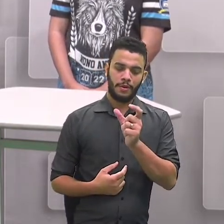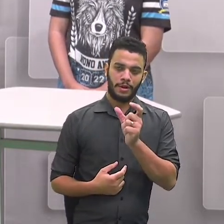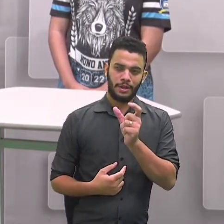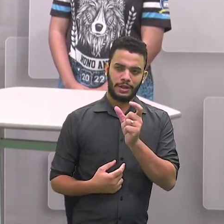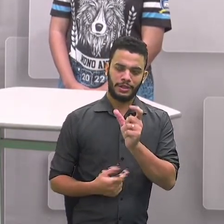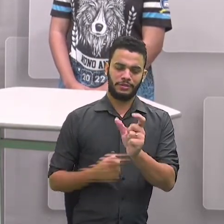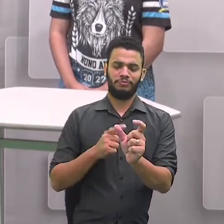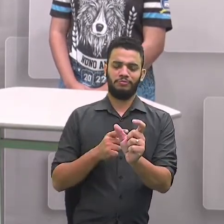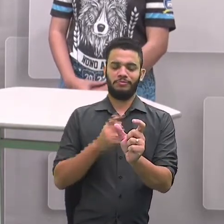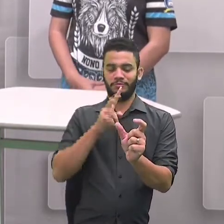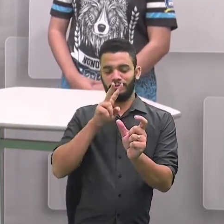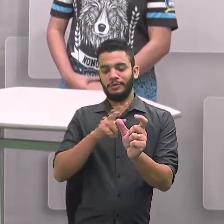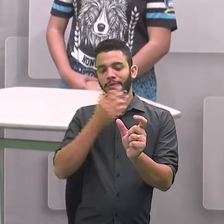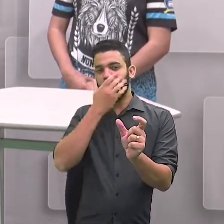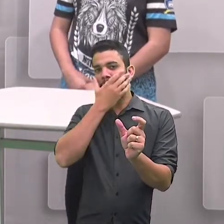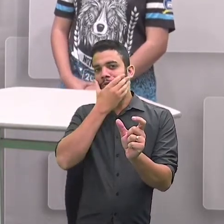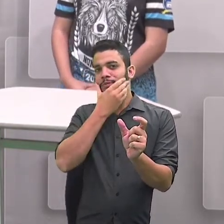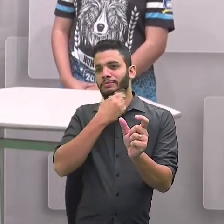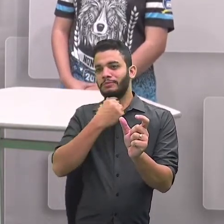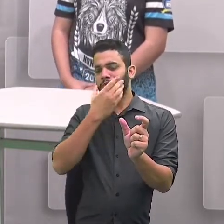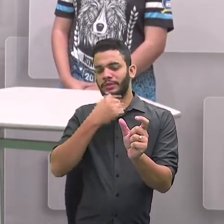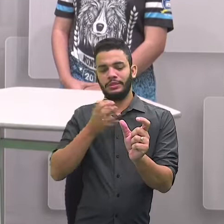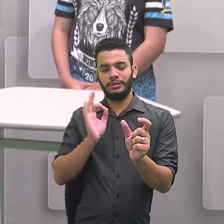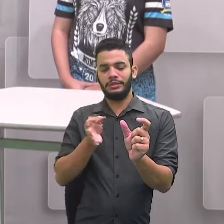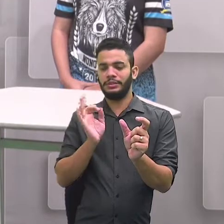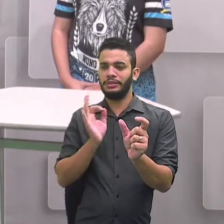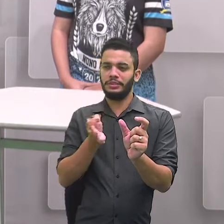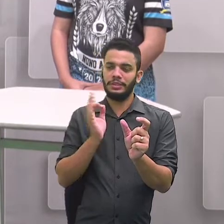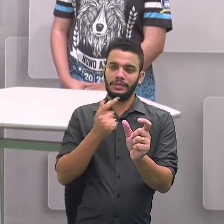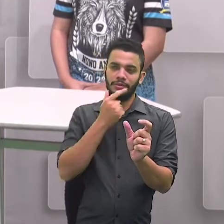Será, gente, que ela acertou?